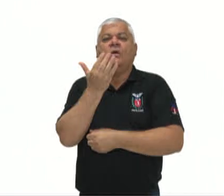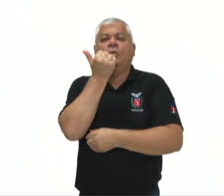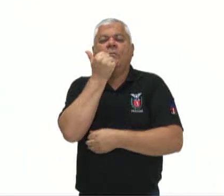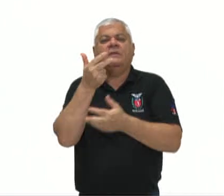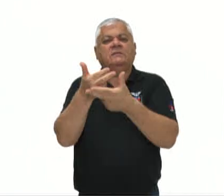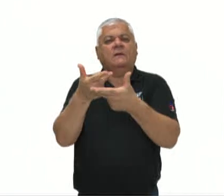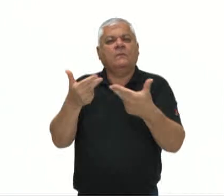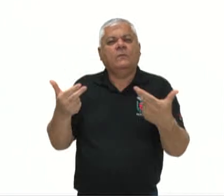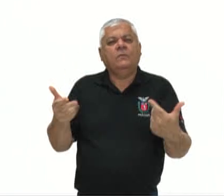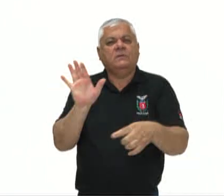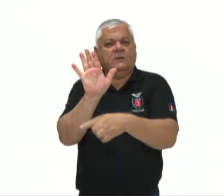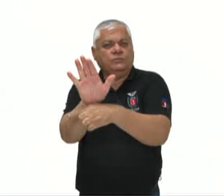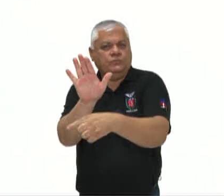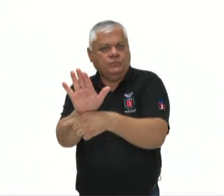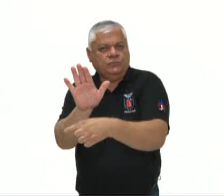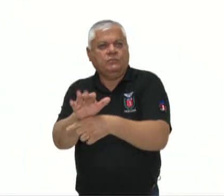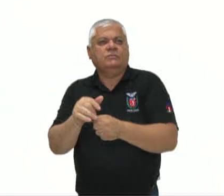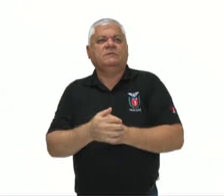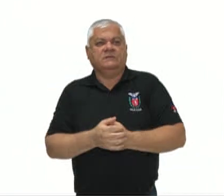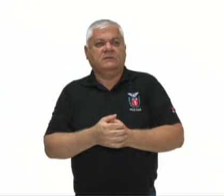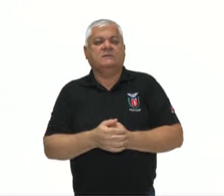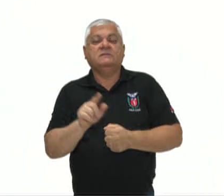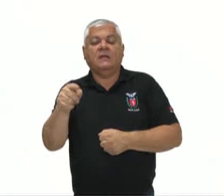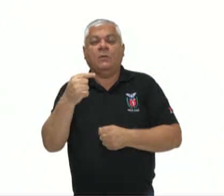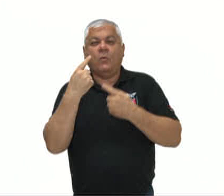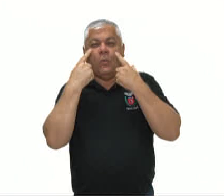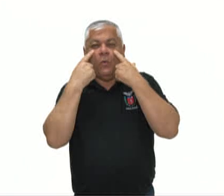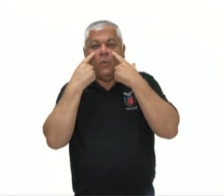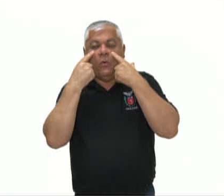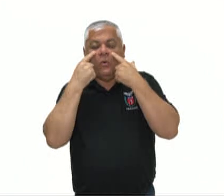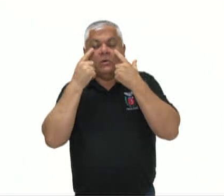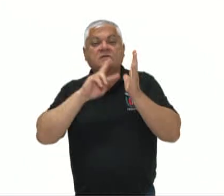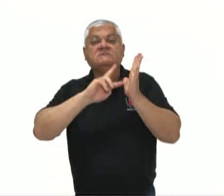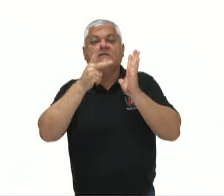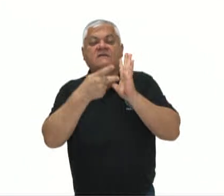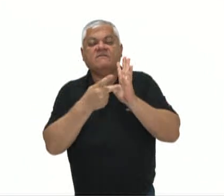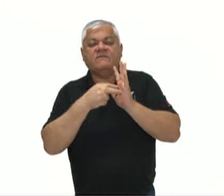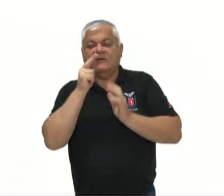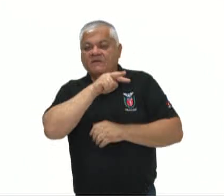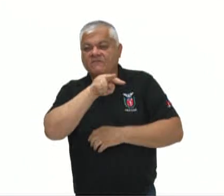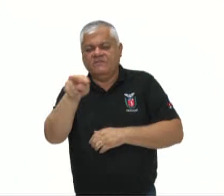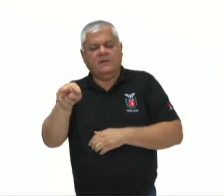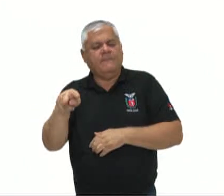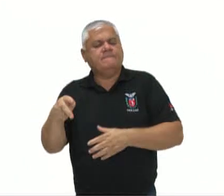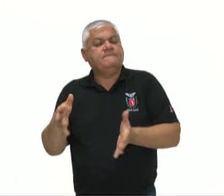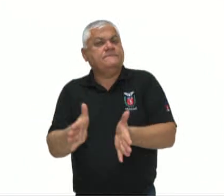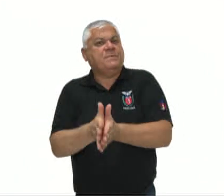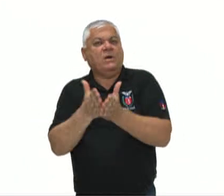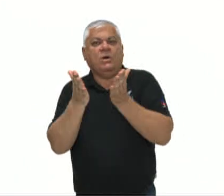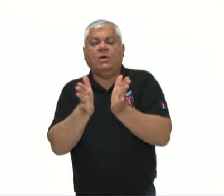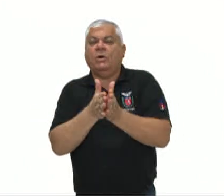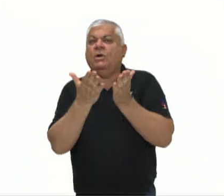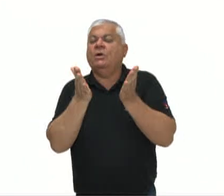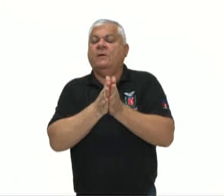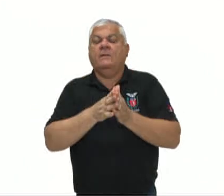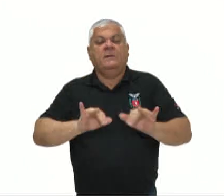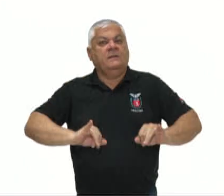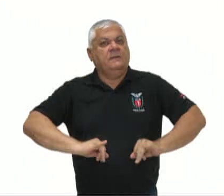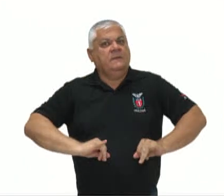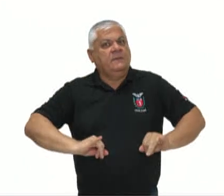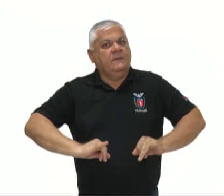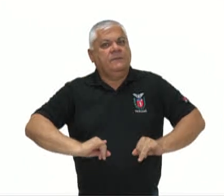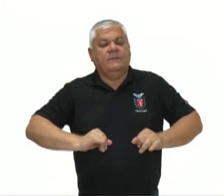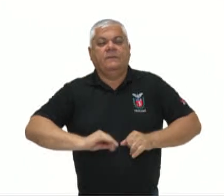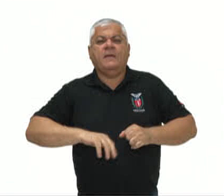socorros, né, ou socorro. Os olhos simbolizam o cansaço de ver a pobreza e a miséria. O que a neta contava fazia a